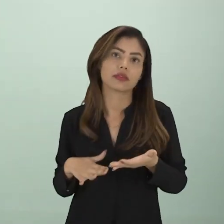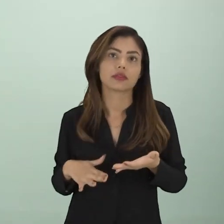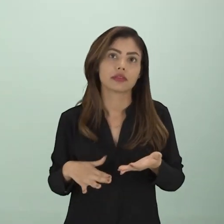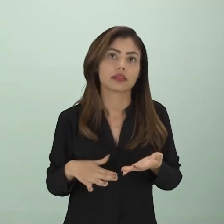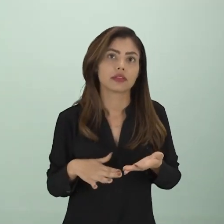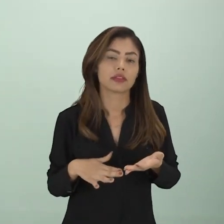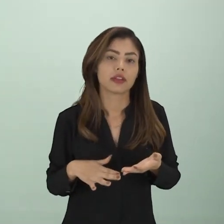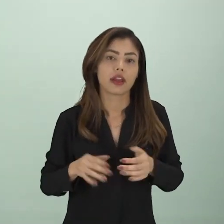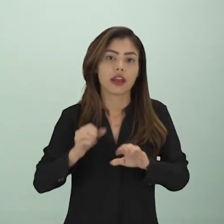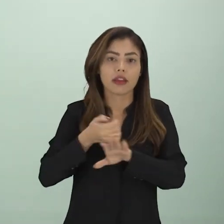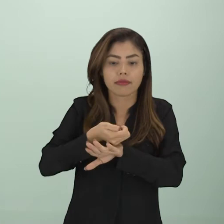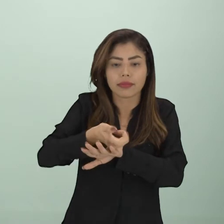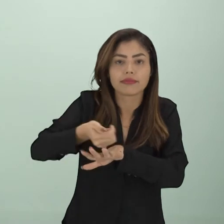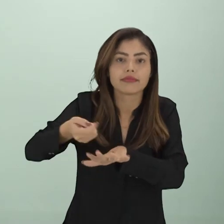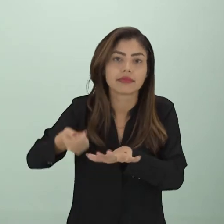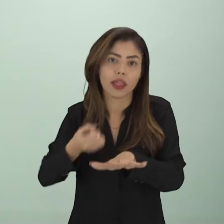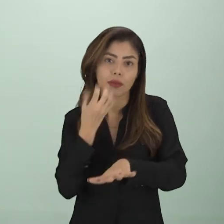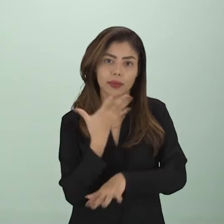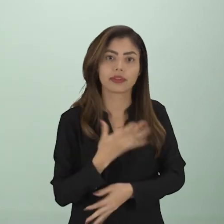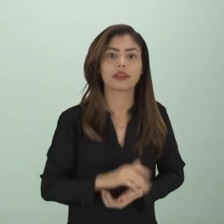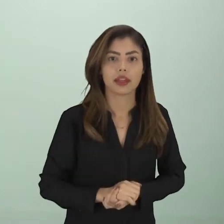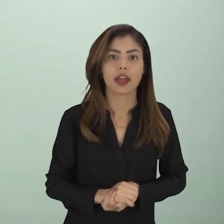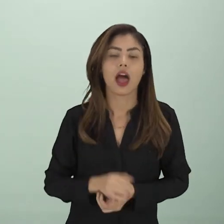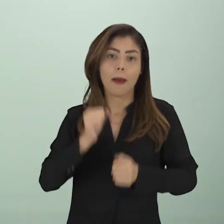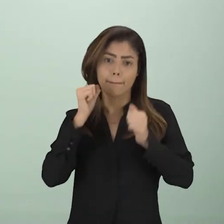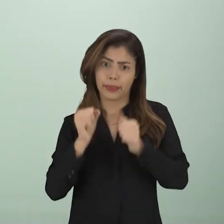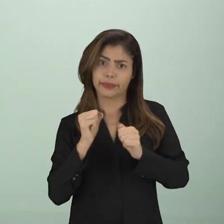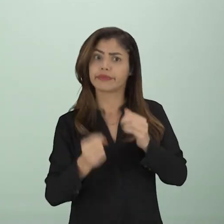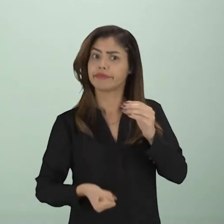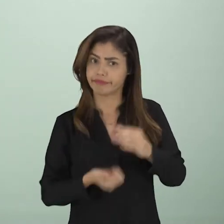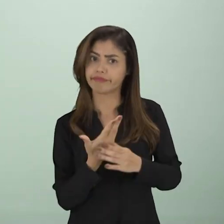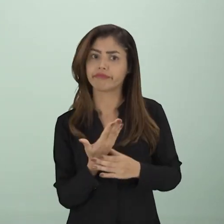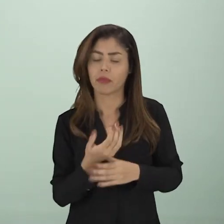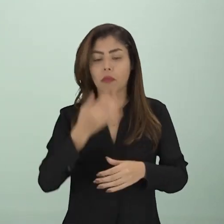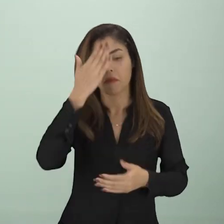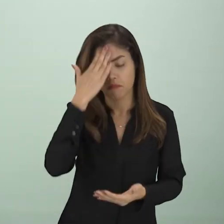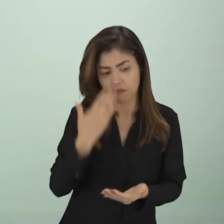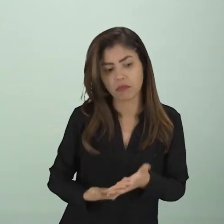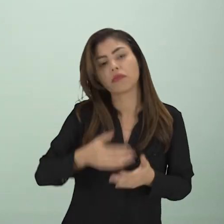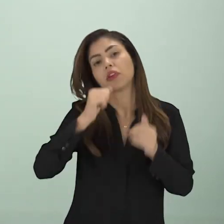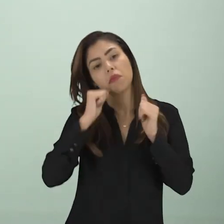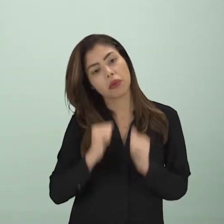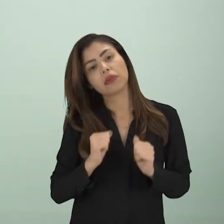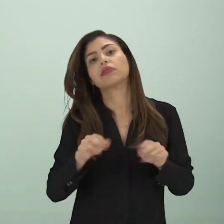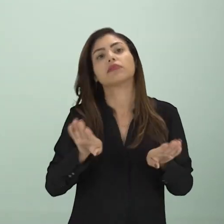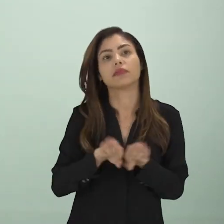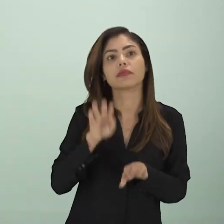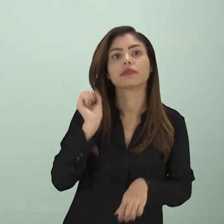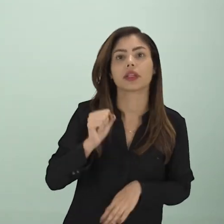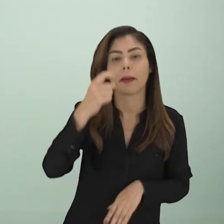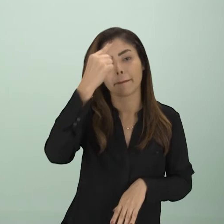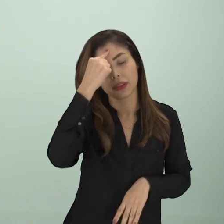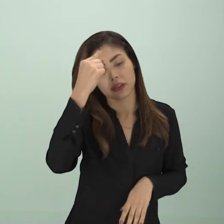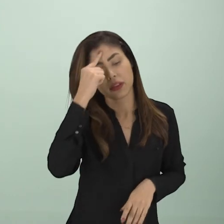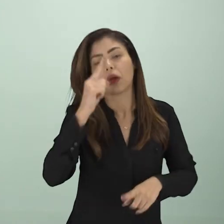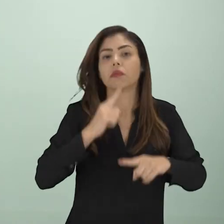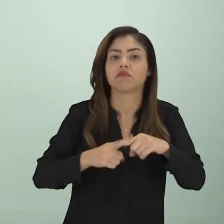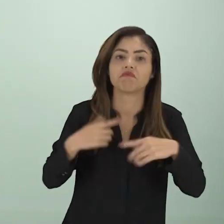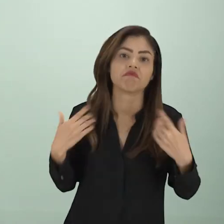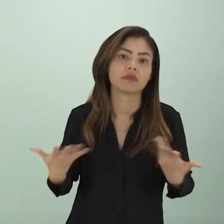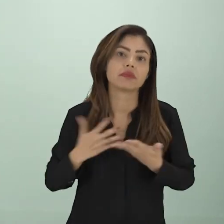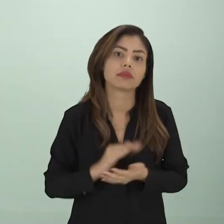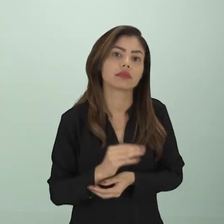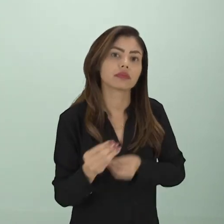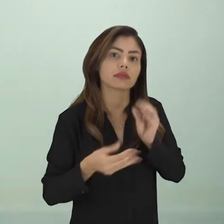é uma fake news do bem, se é que pode existir. Eu acredito que possa existir. Pense positivamente. Então, o que a gente está